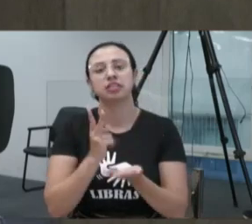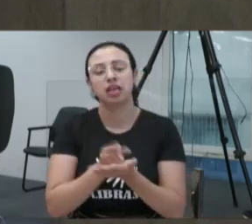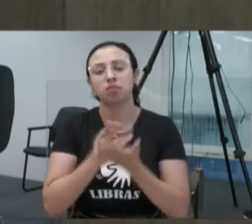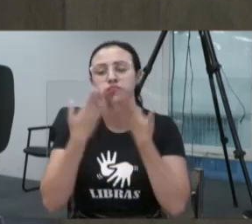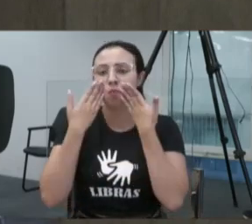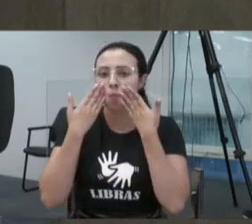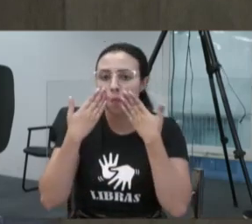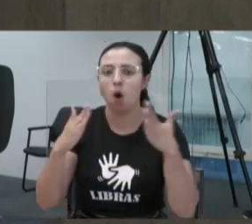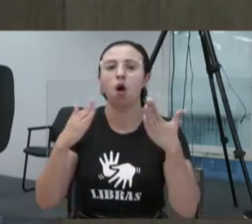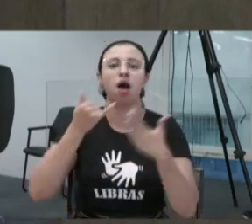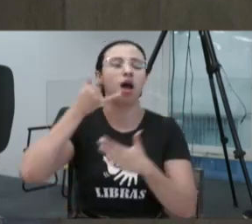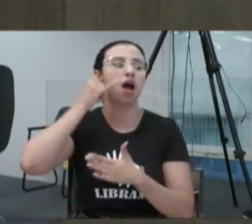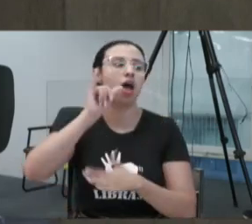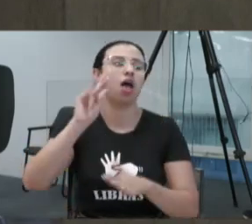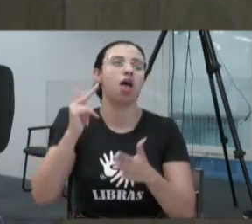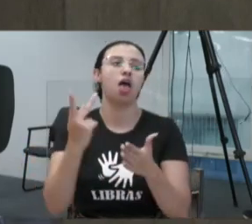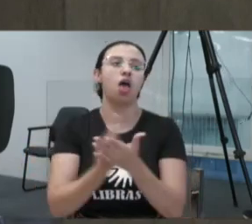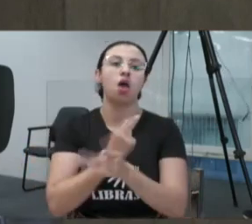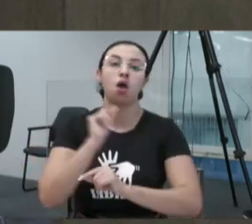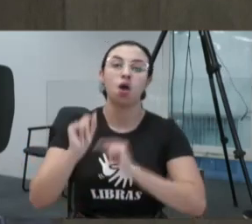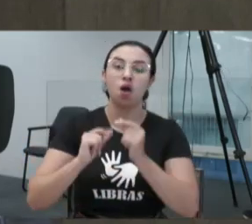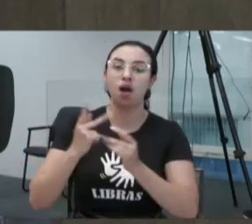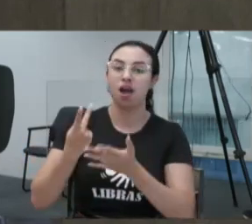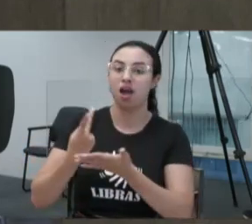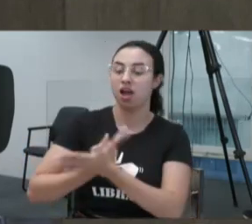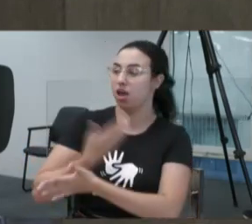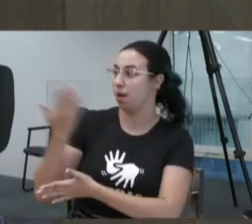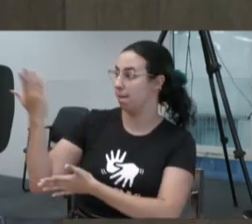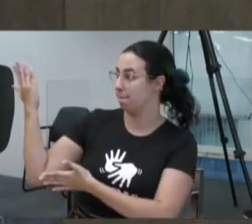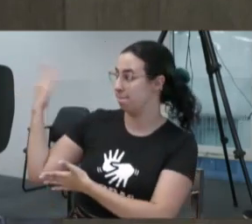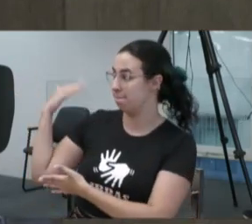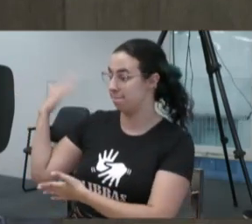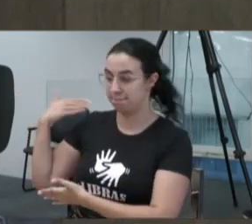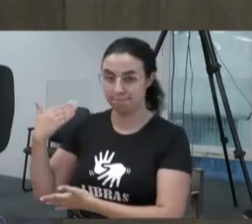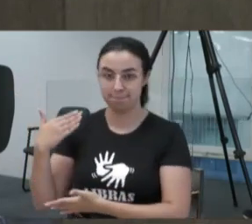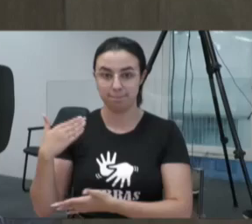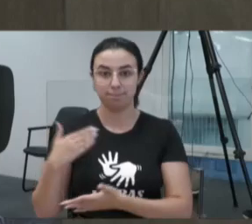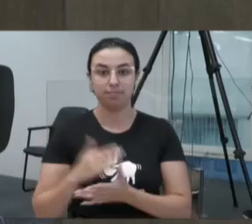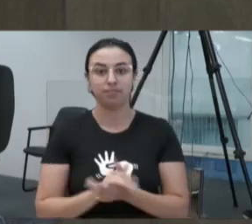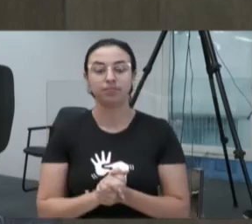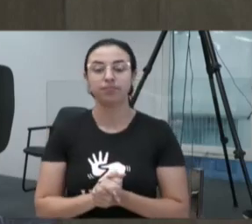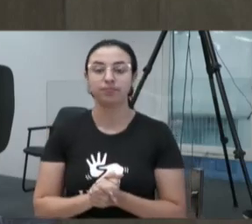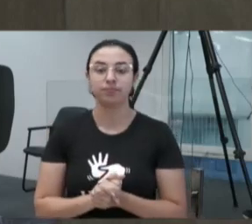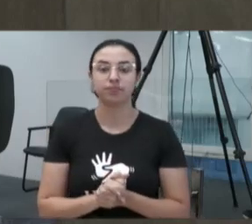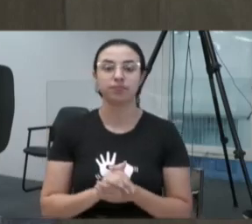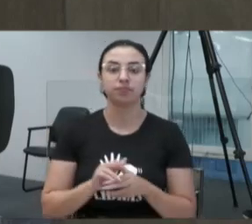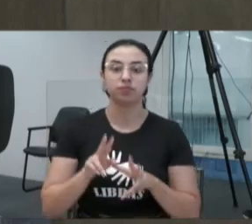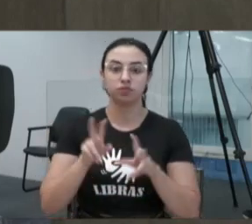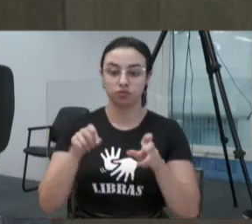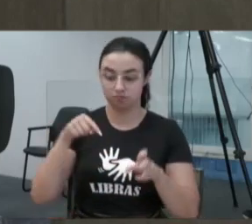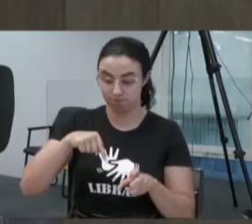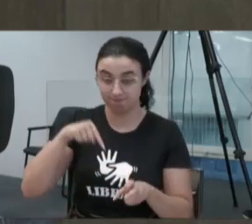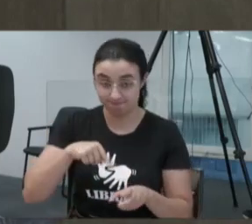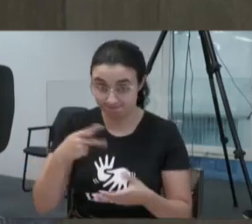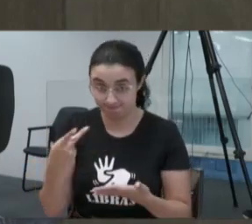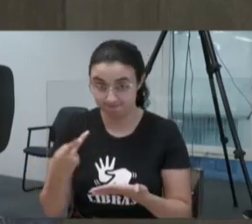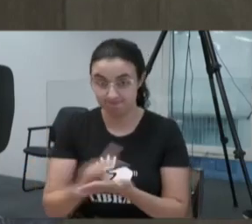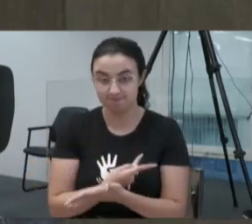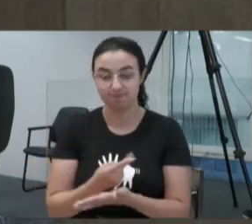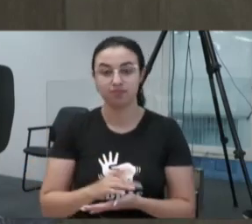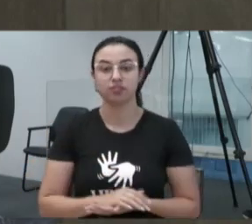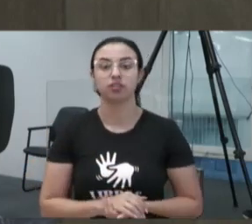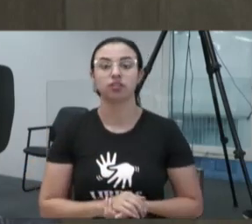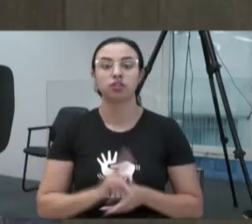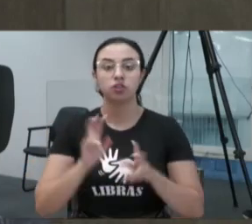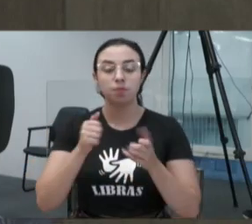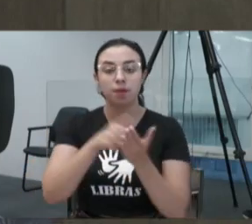que não ocorra o que ocorreu com aquela votação distorcida que houve aqui nesta casa no tocante